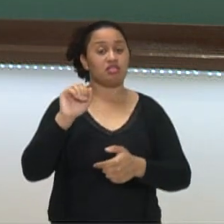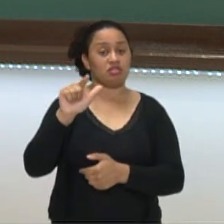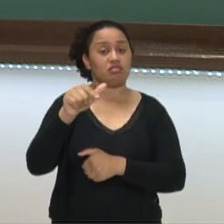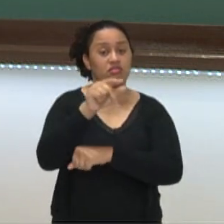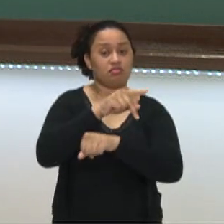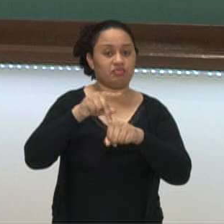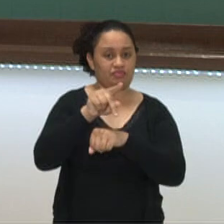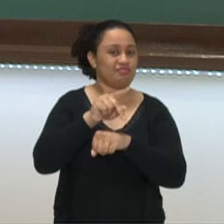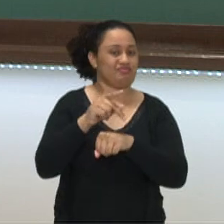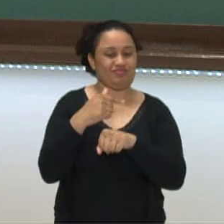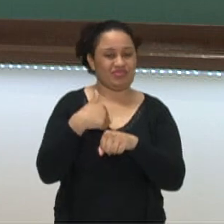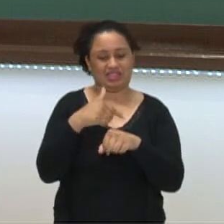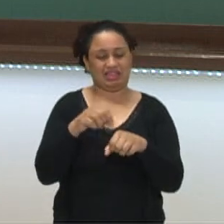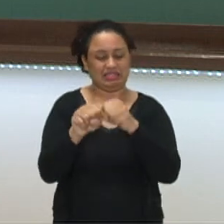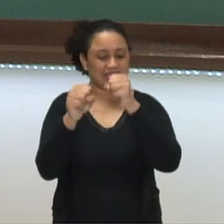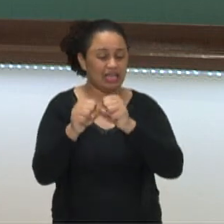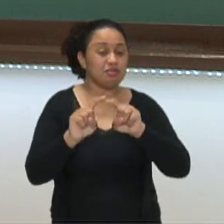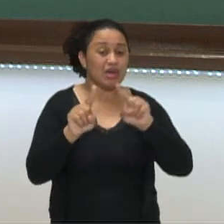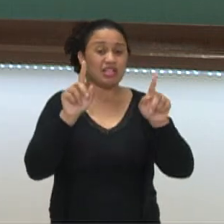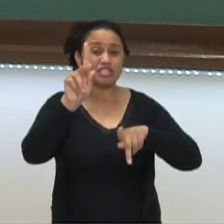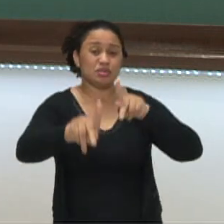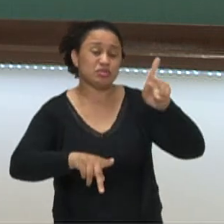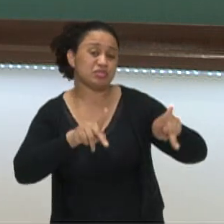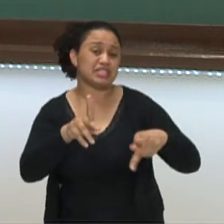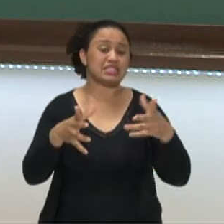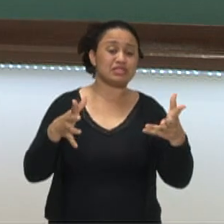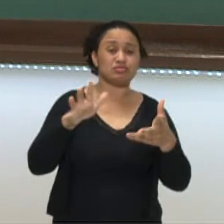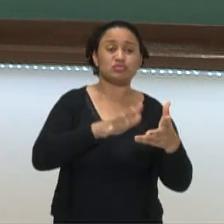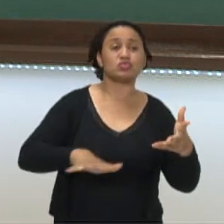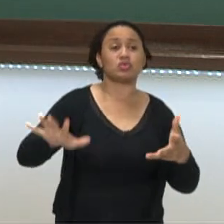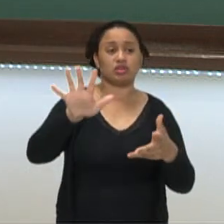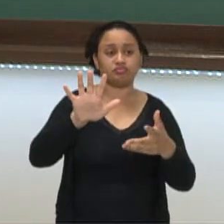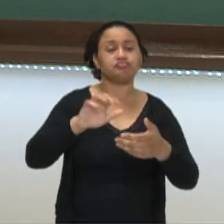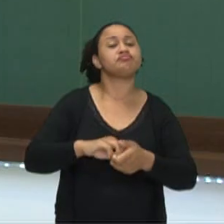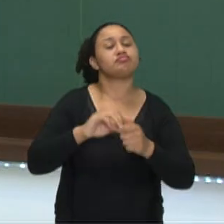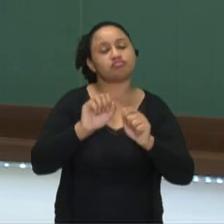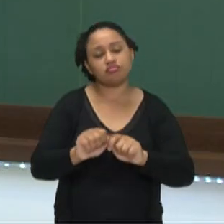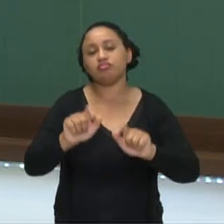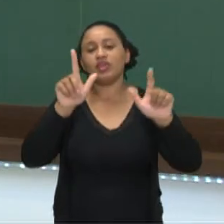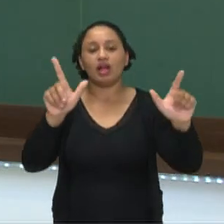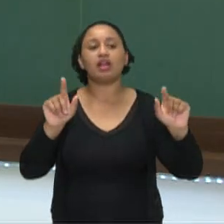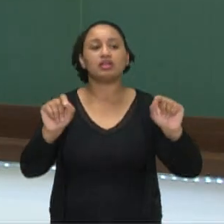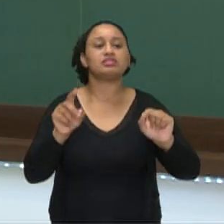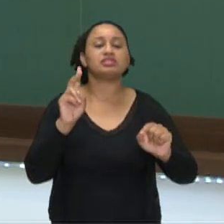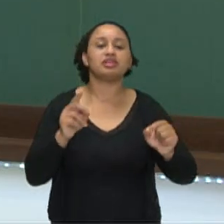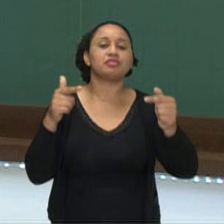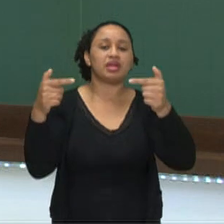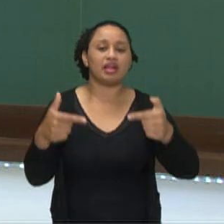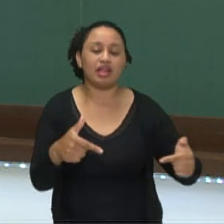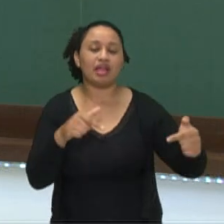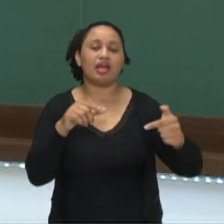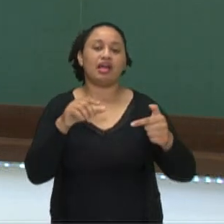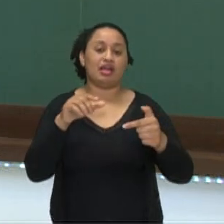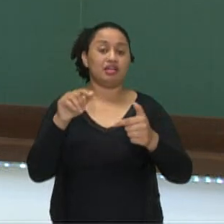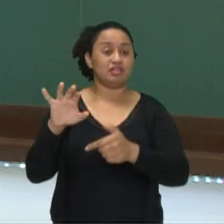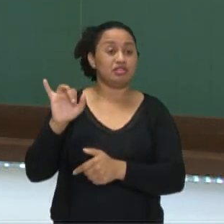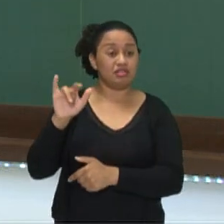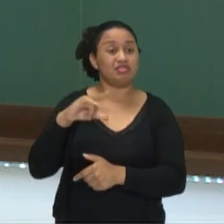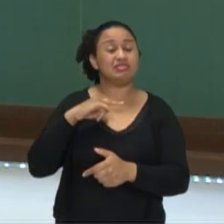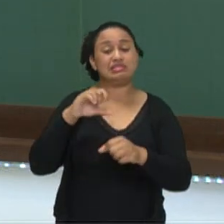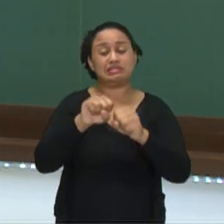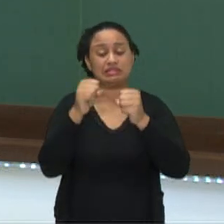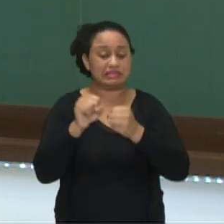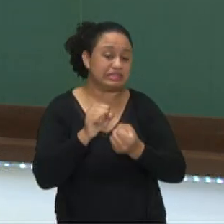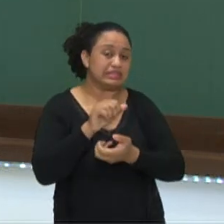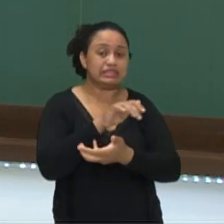seja, não só entre militares, mas entre a população como um todo. E é óbvio que toda guerra civil traz muita destruição.